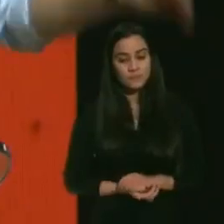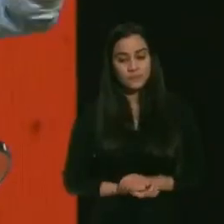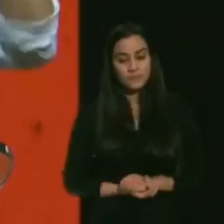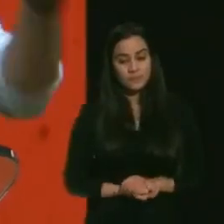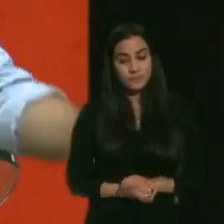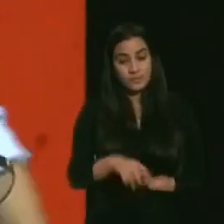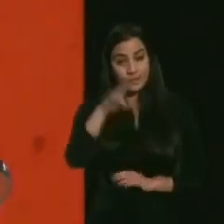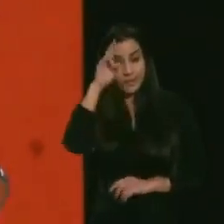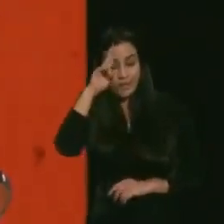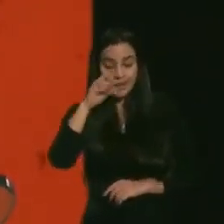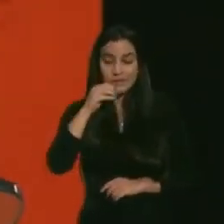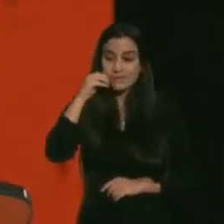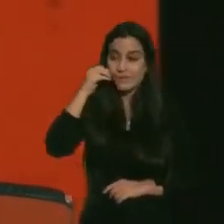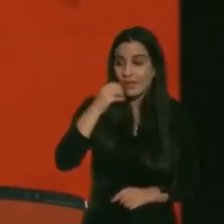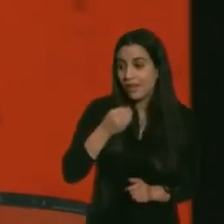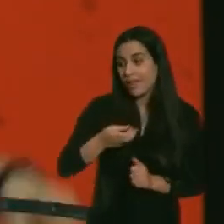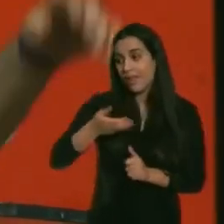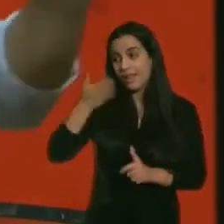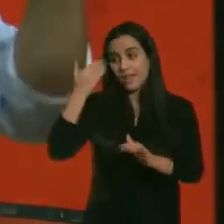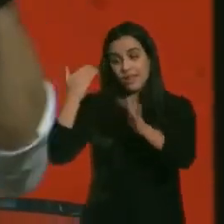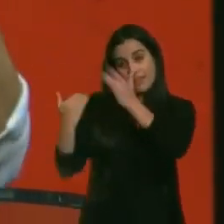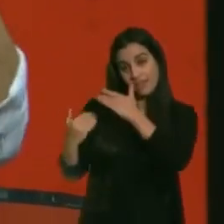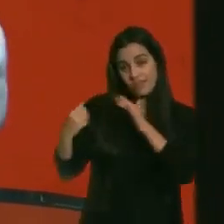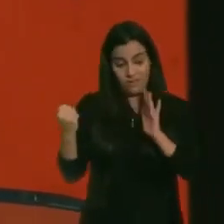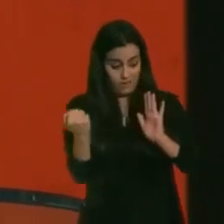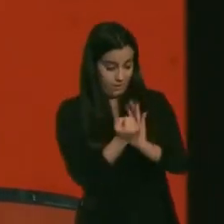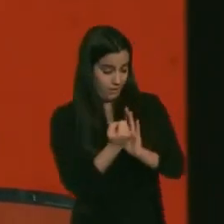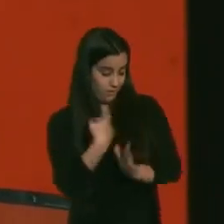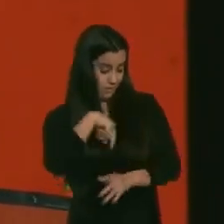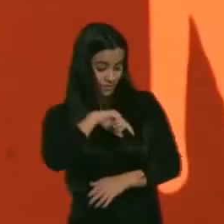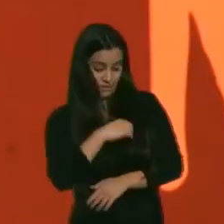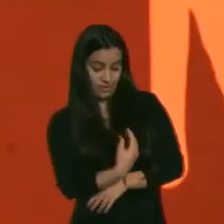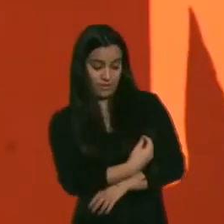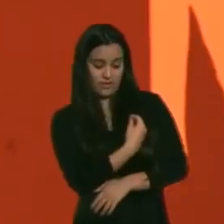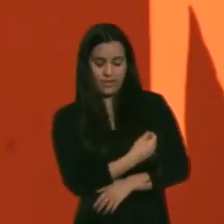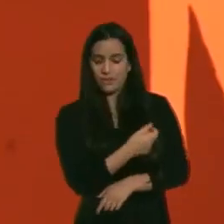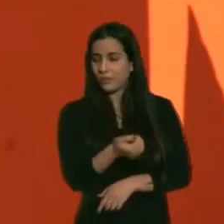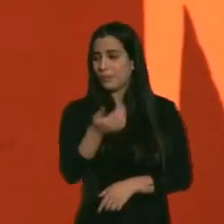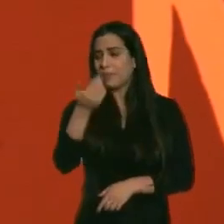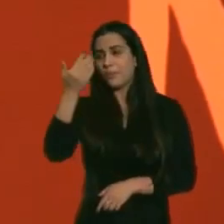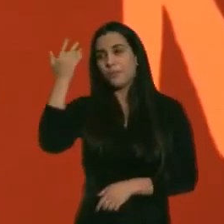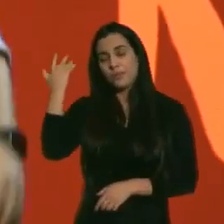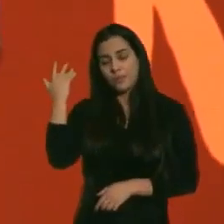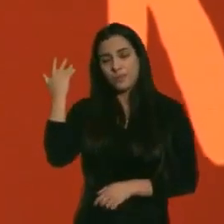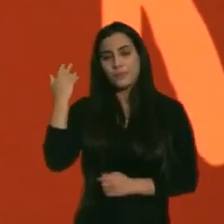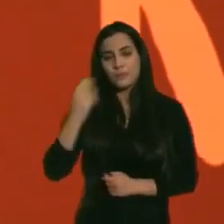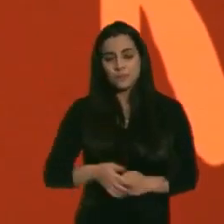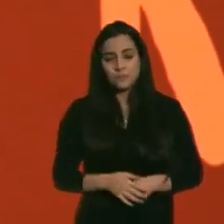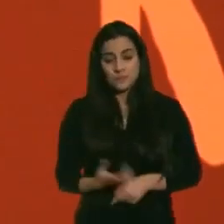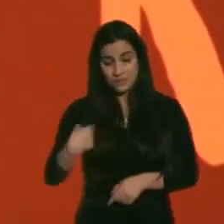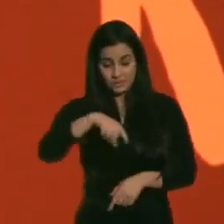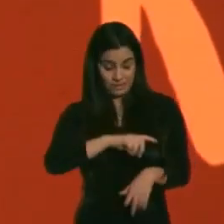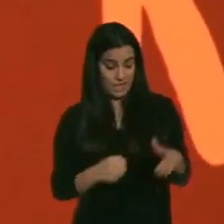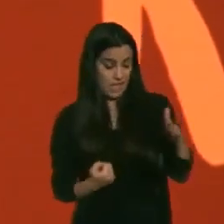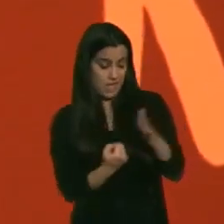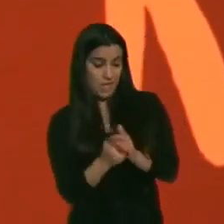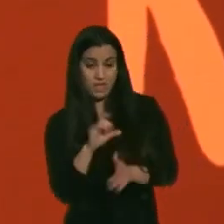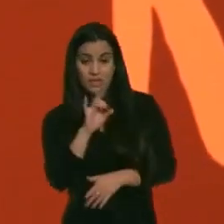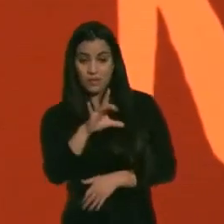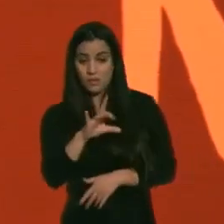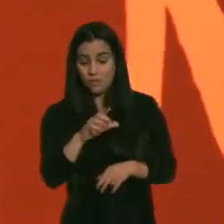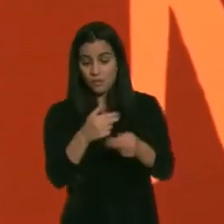de experiências que marcaram a nossa vida lá atrás. Nos contentamos apenas com